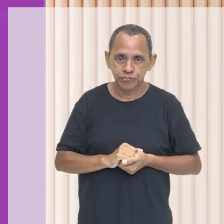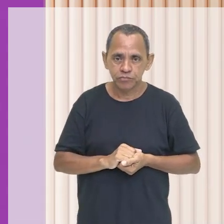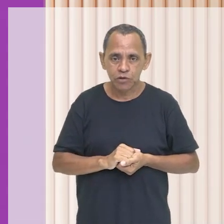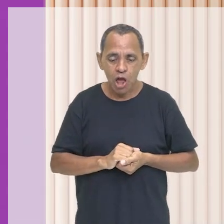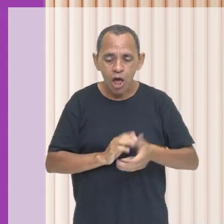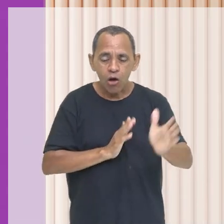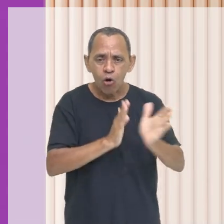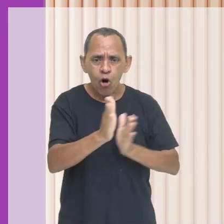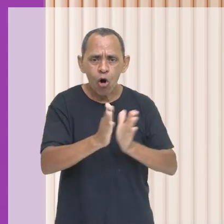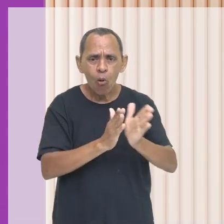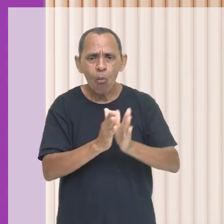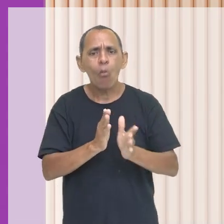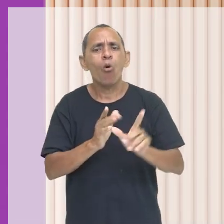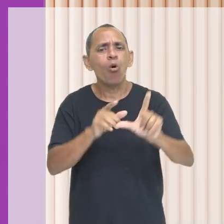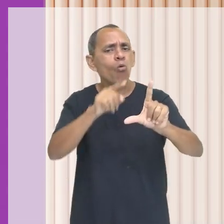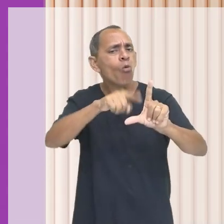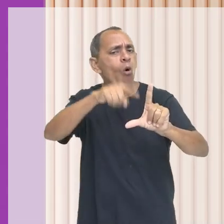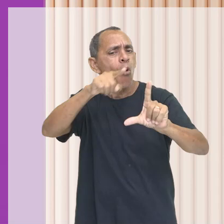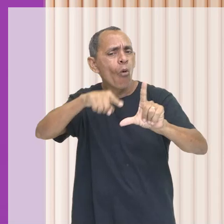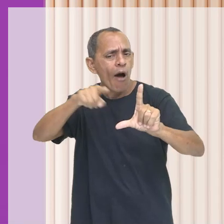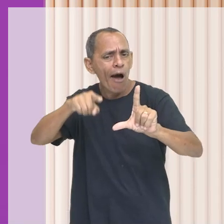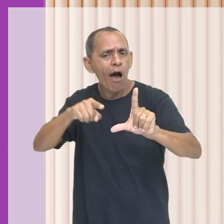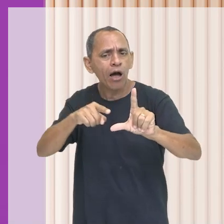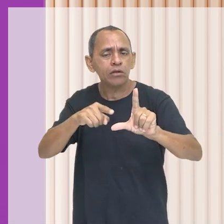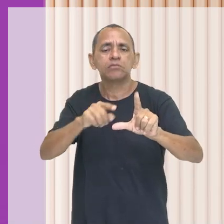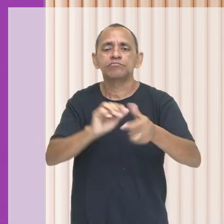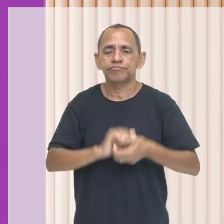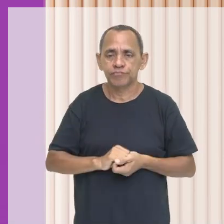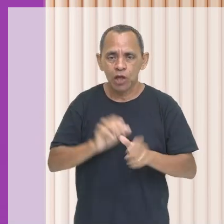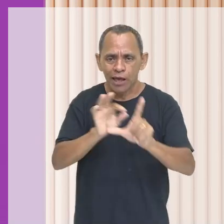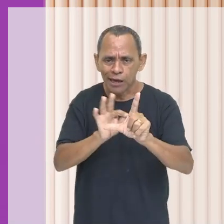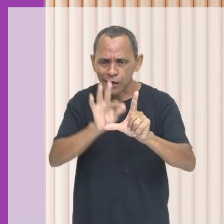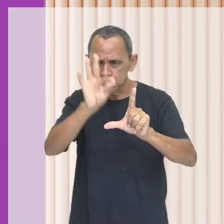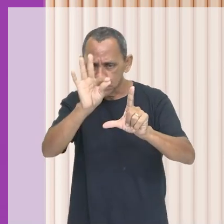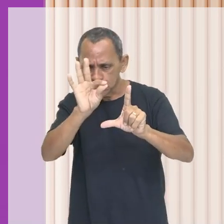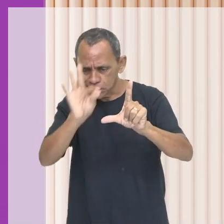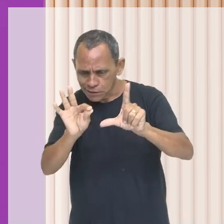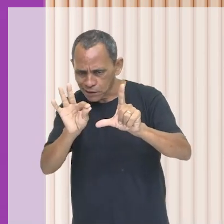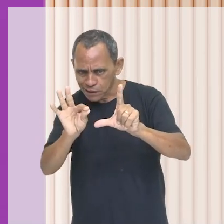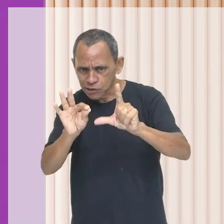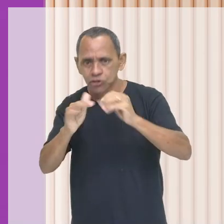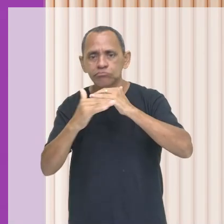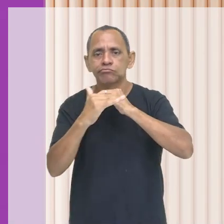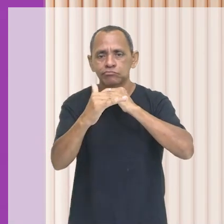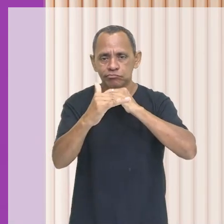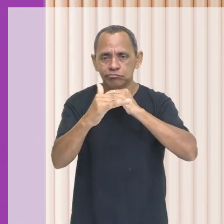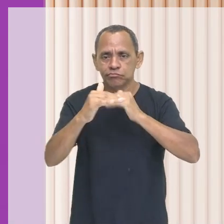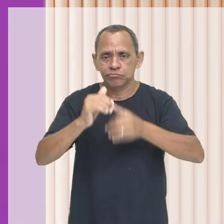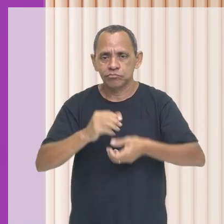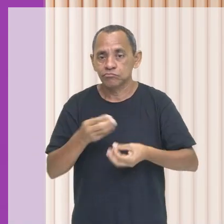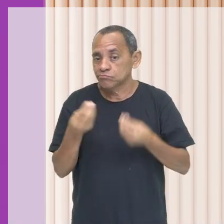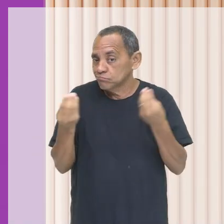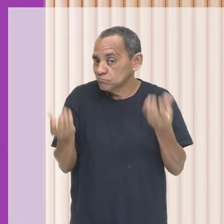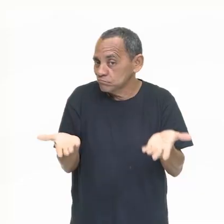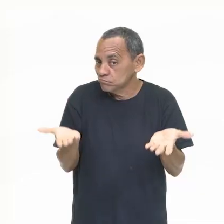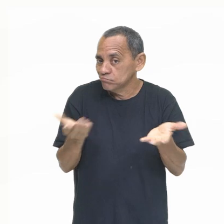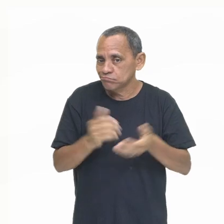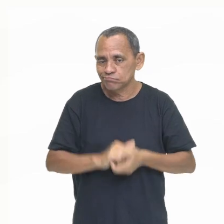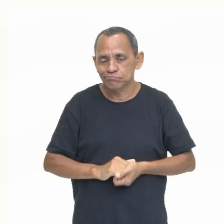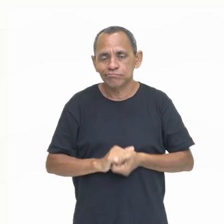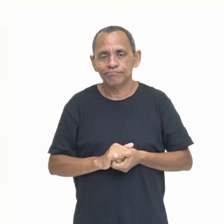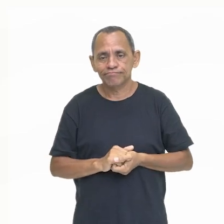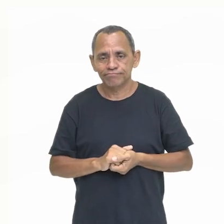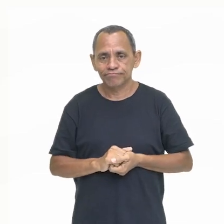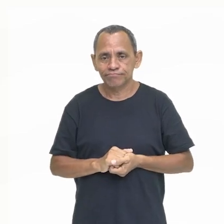né, esse gráfico nos dá. Ele é crescente, ele é decrescente, ou até mesmo ele é constante,